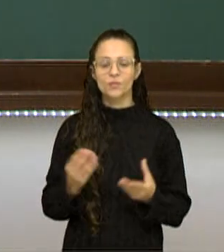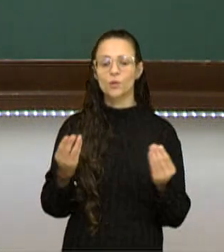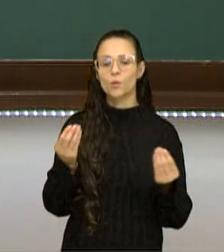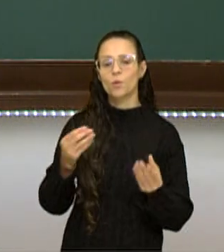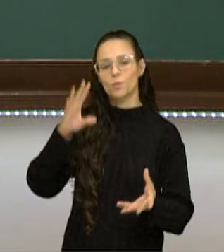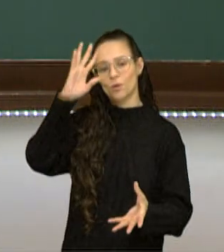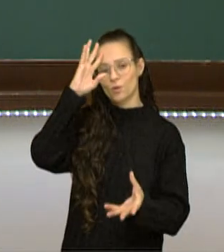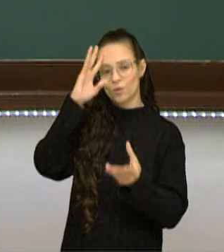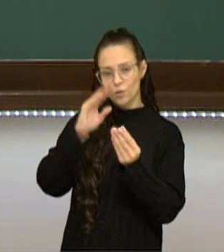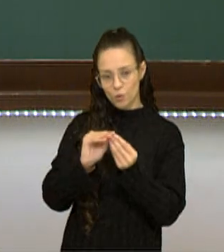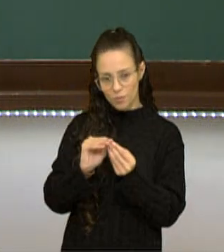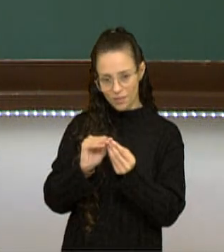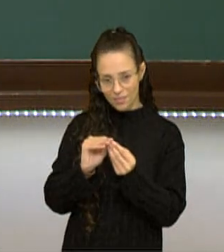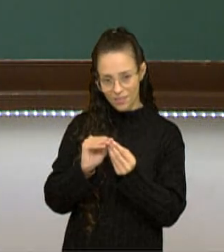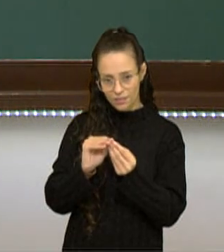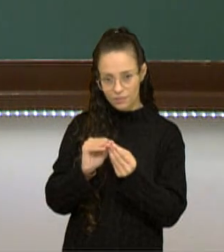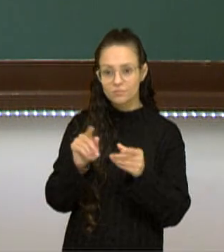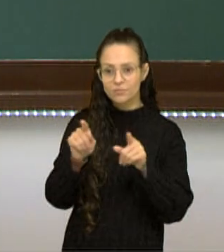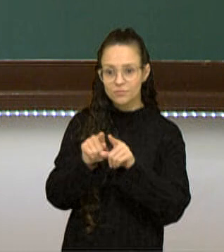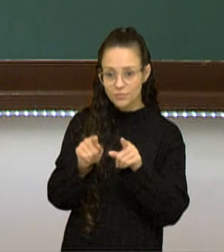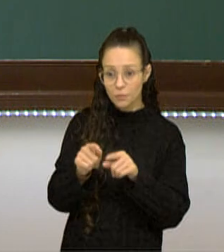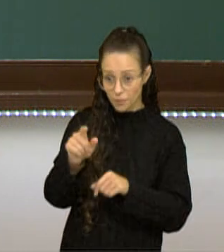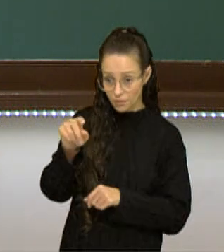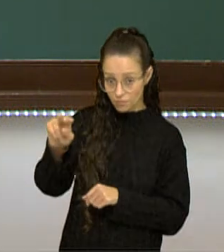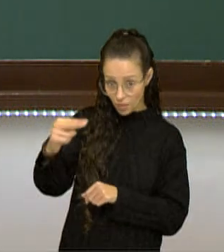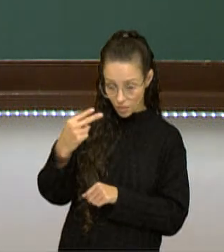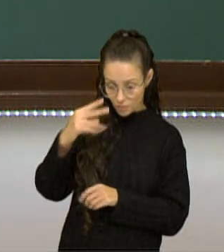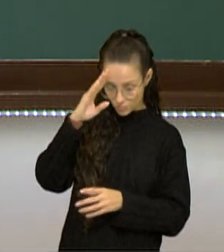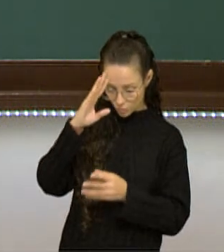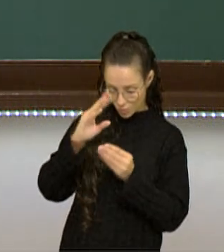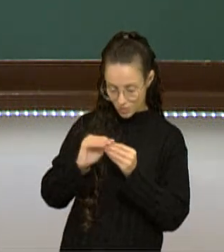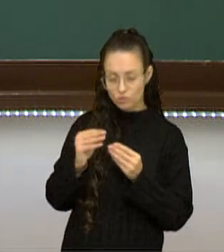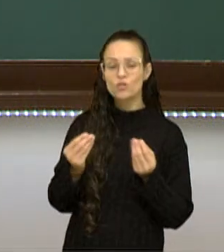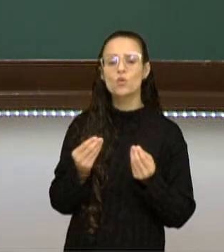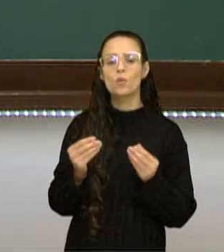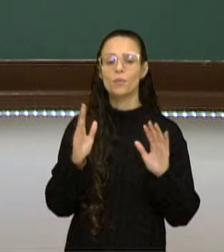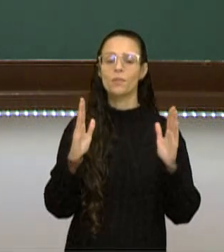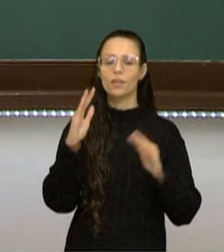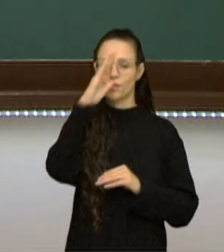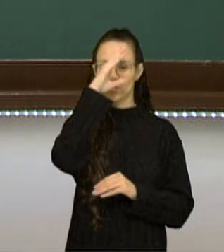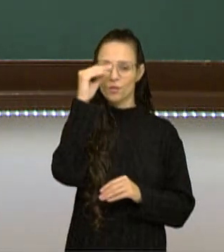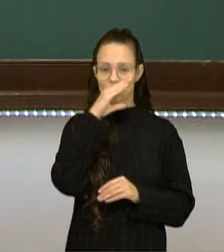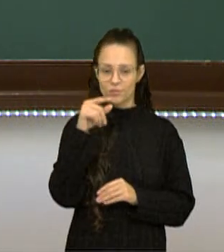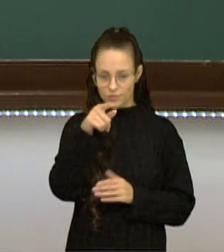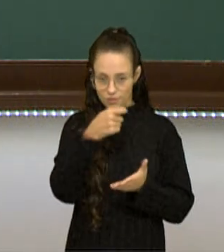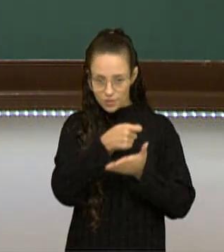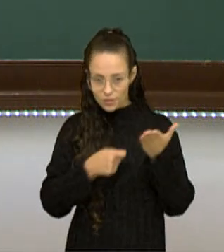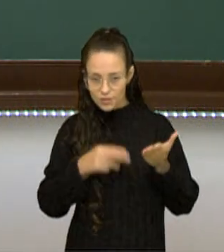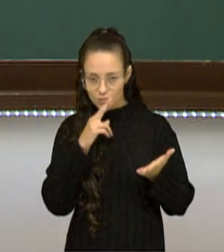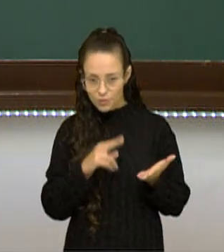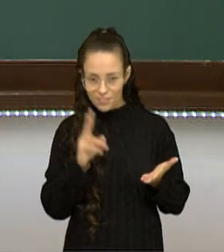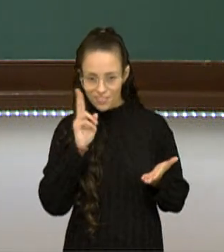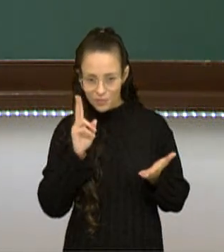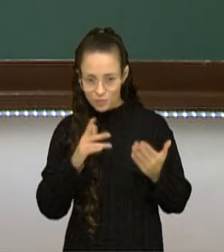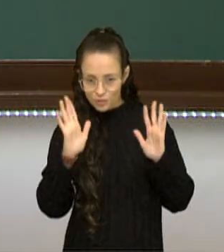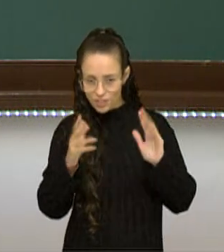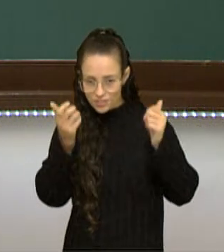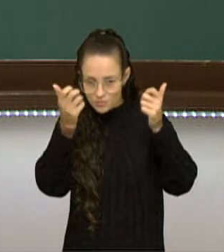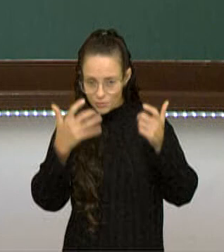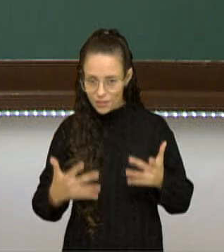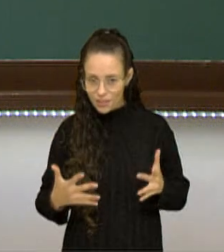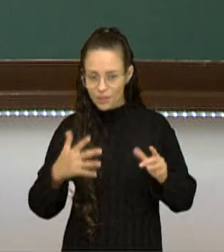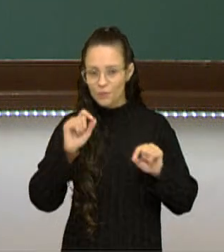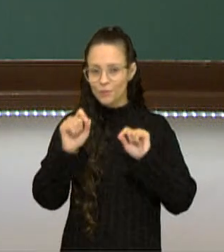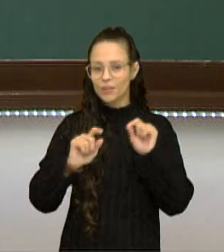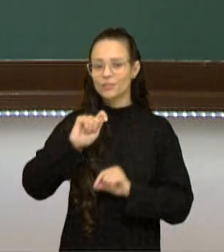Como compreender e ser compreendido, então, na adolescência? O que você colocou aí? Lembrou do que nós falamos agora há pouco